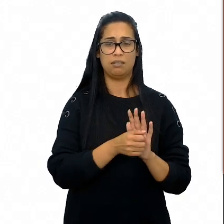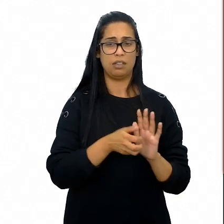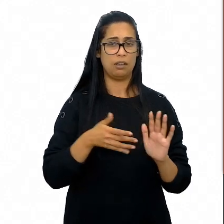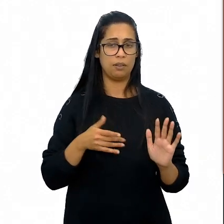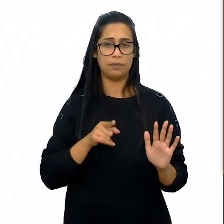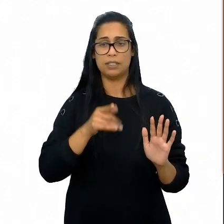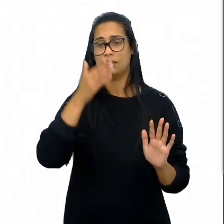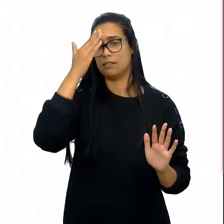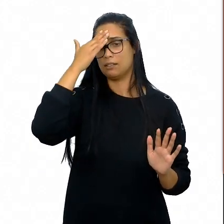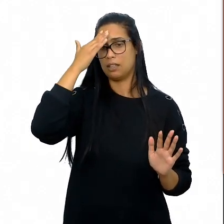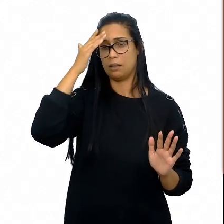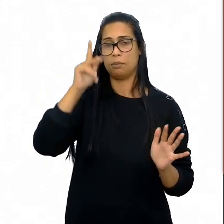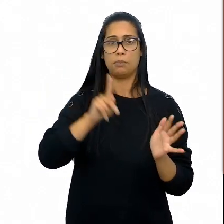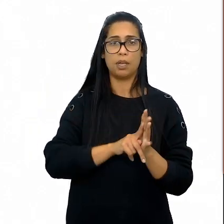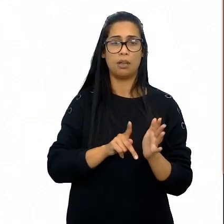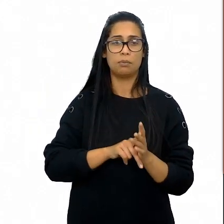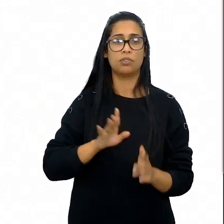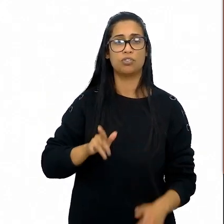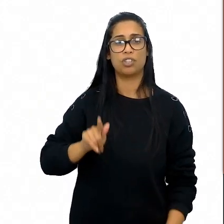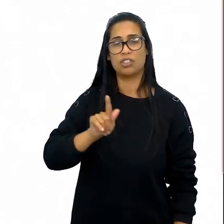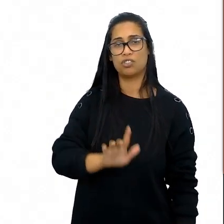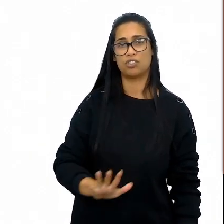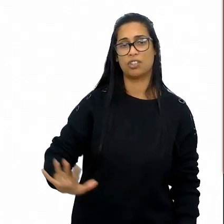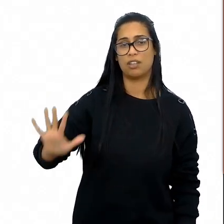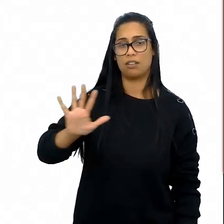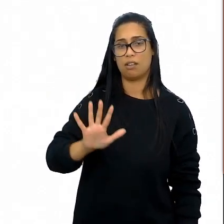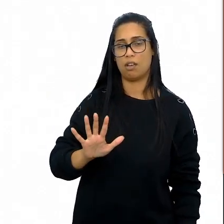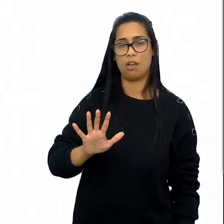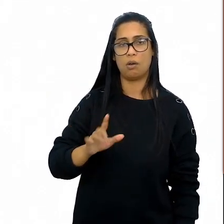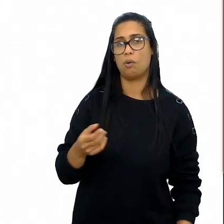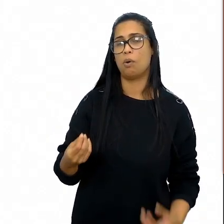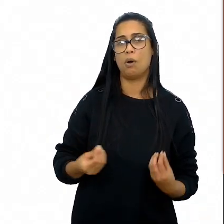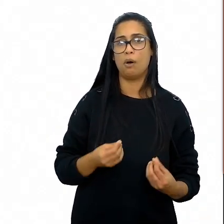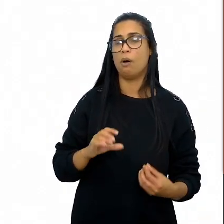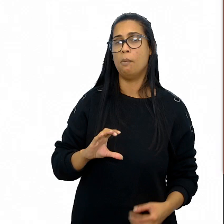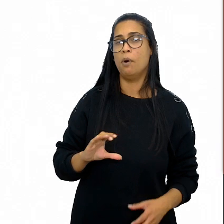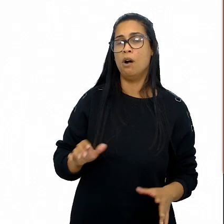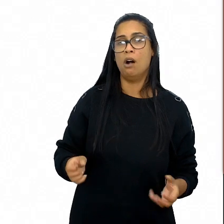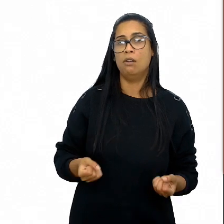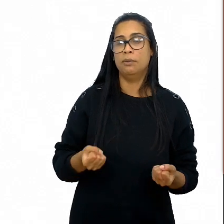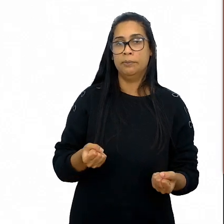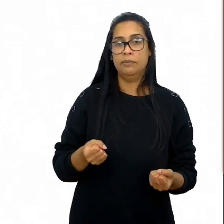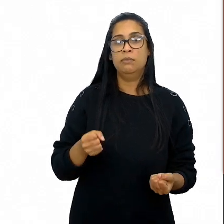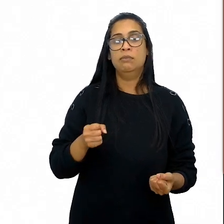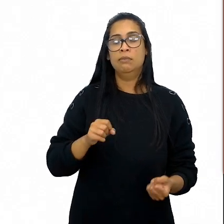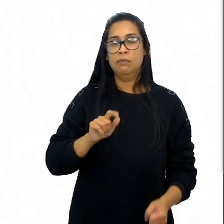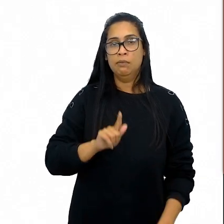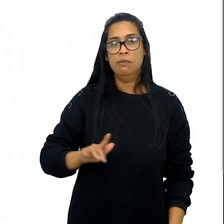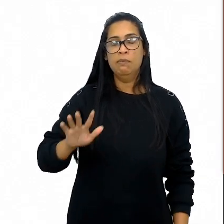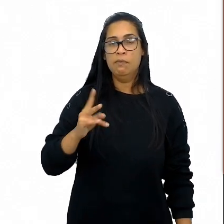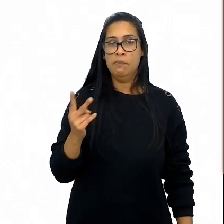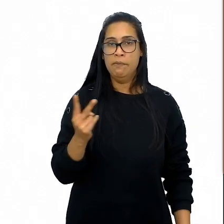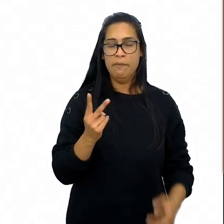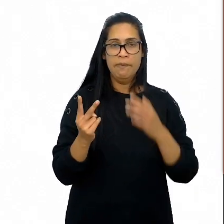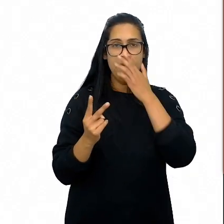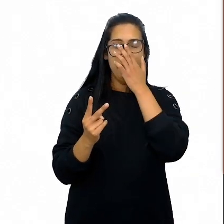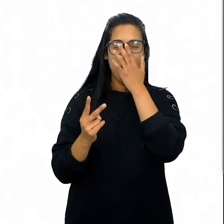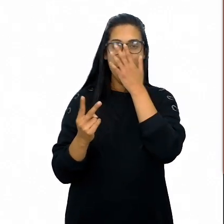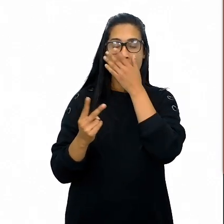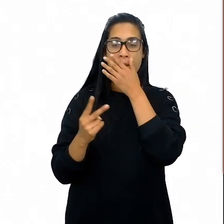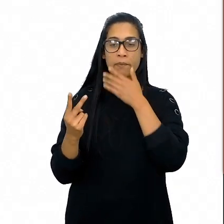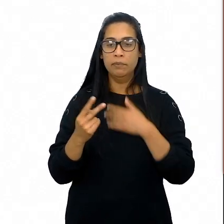acesso a competência geral nesse caso eu tenho uma competência geral dois que ele vai falar de resolver problemas e criar